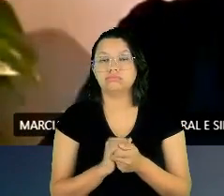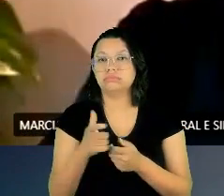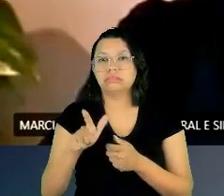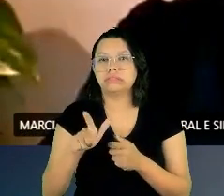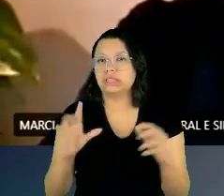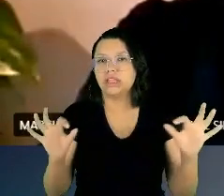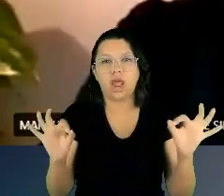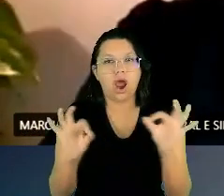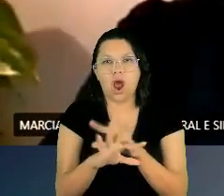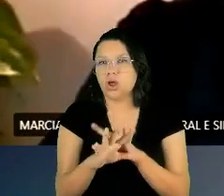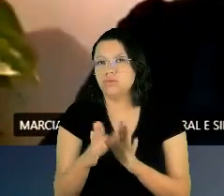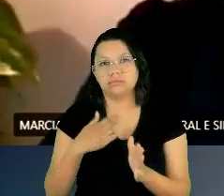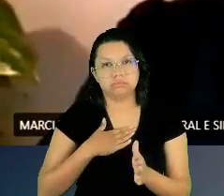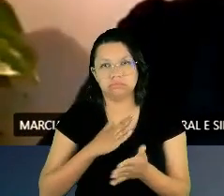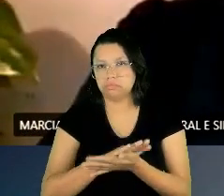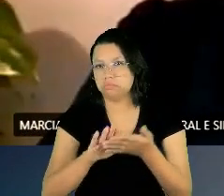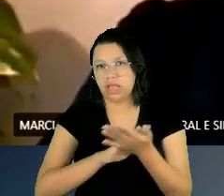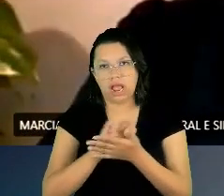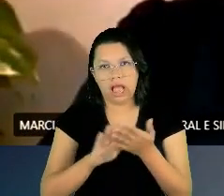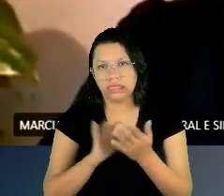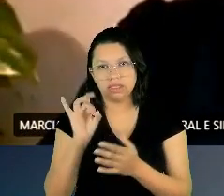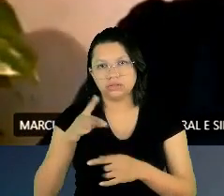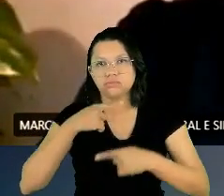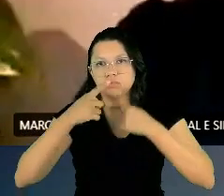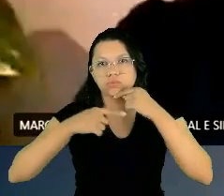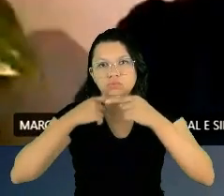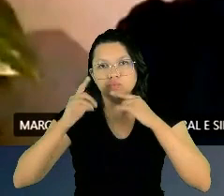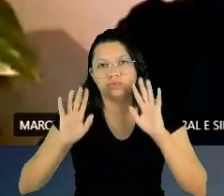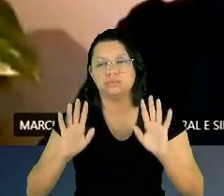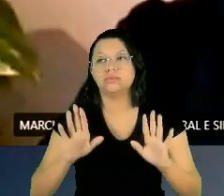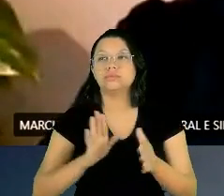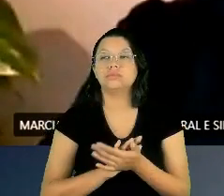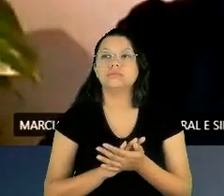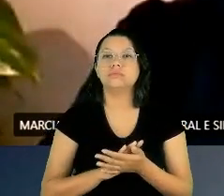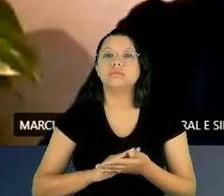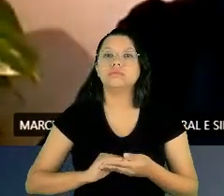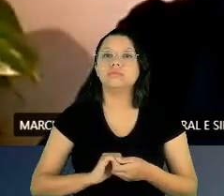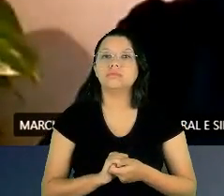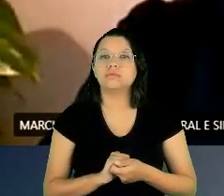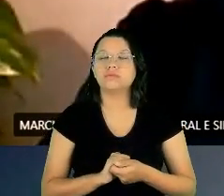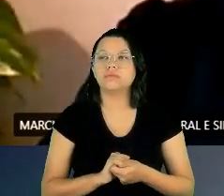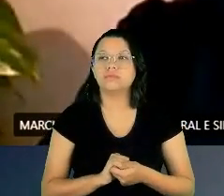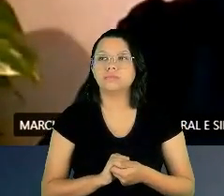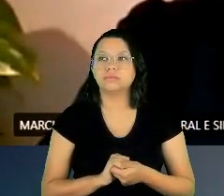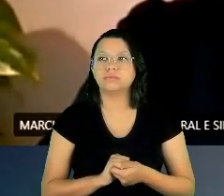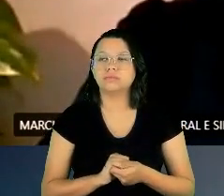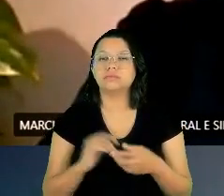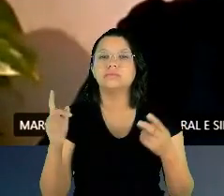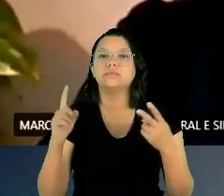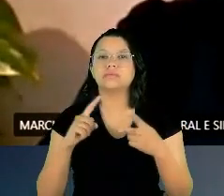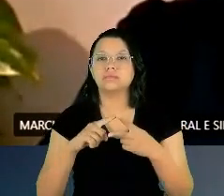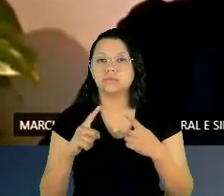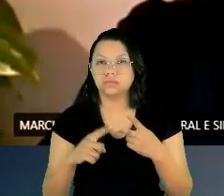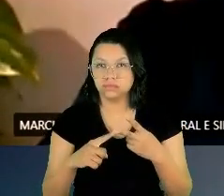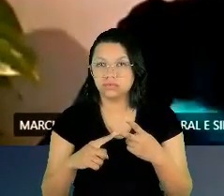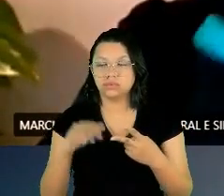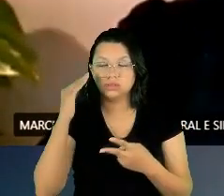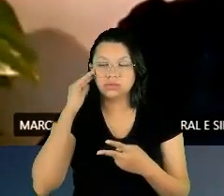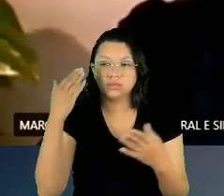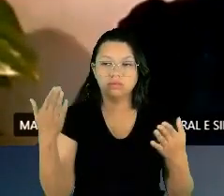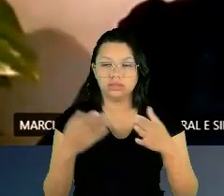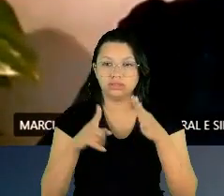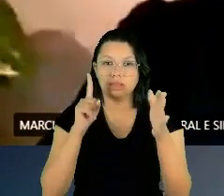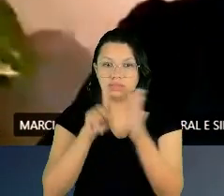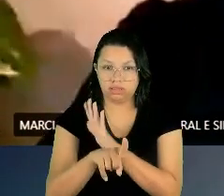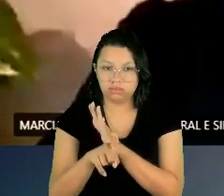né? Sem nenhuma conclusão da minha parte, é só uma dúvida mesmo. E aí tem outros dois